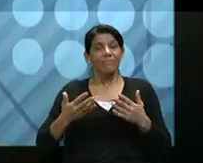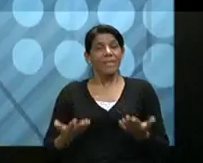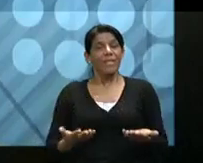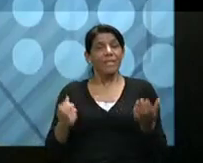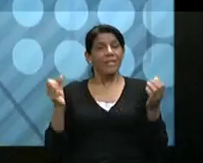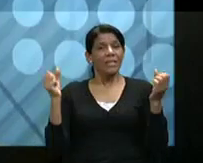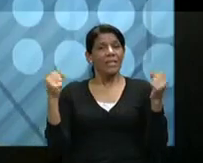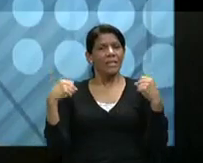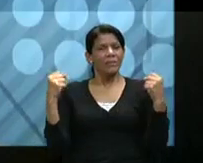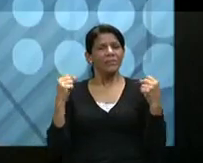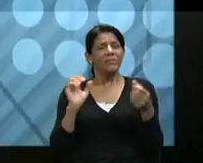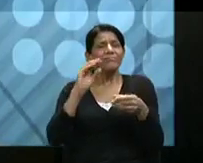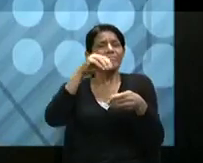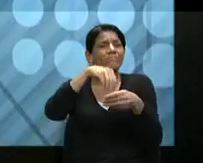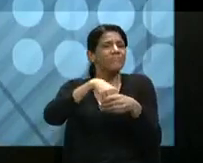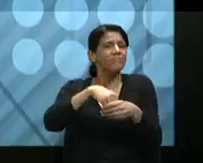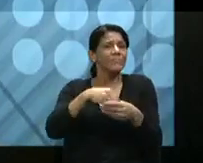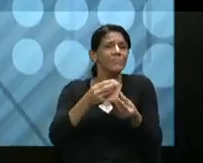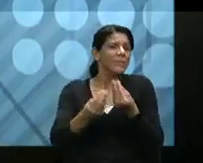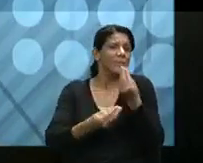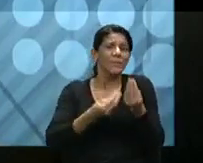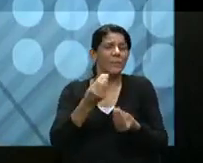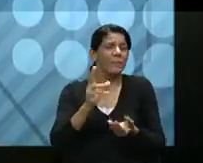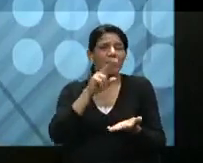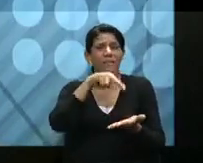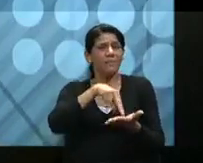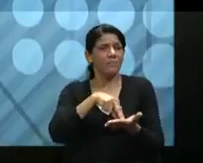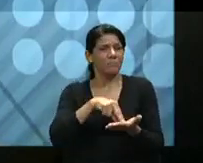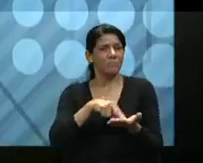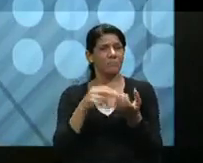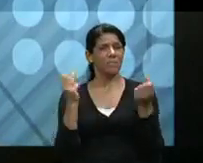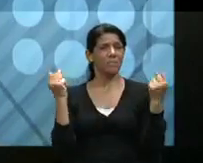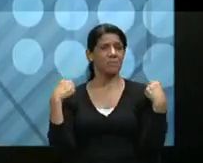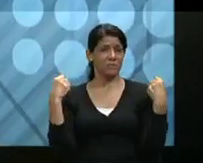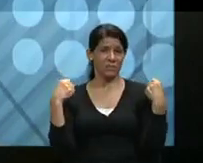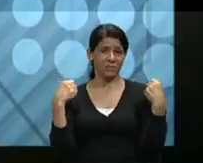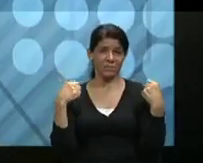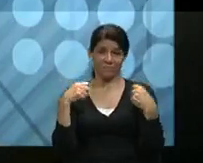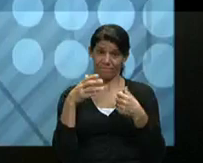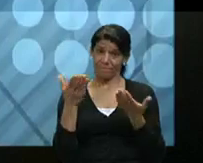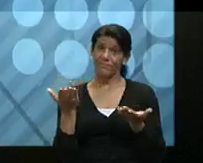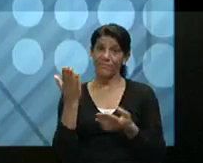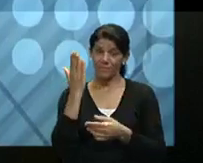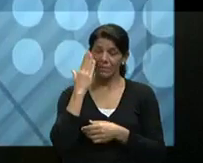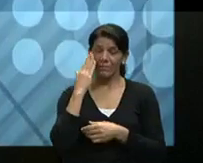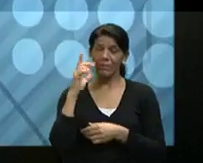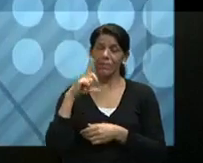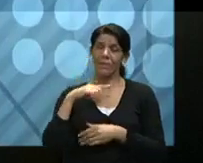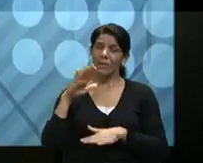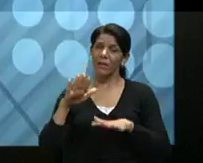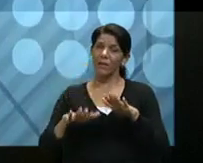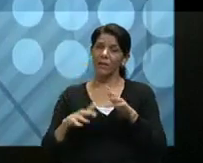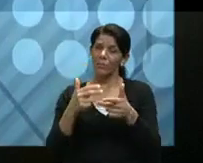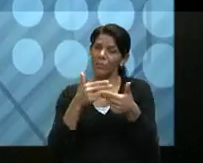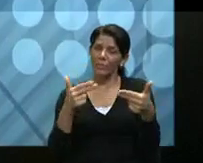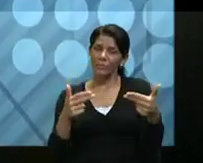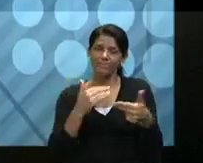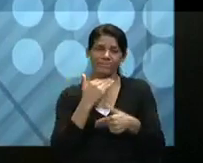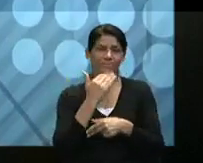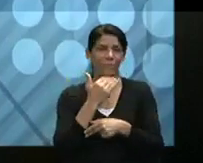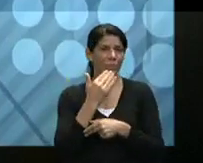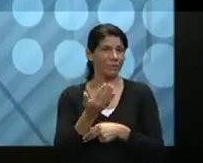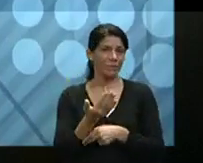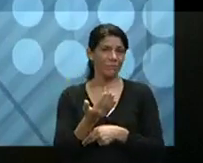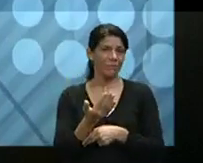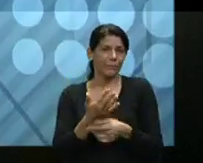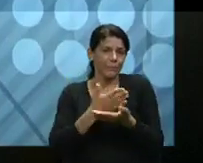nesse cenário? Né? A gente sabe que em alguns casos, né, a gente não vai conseguir, num